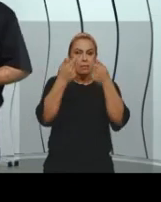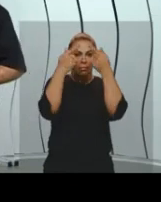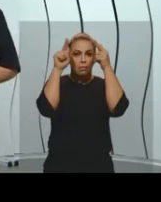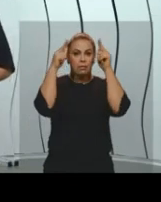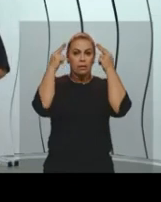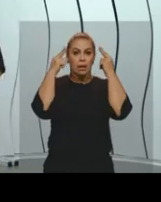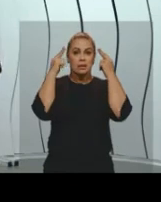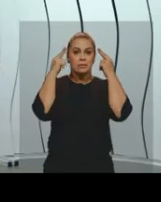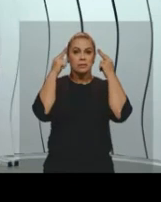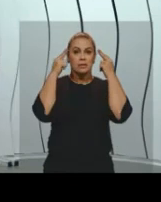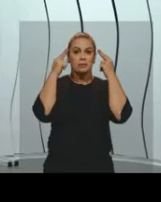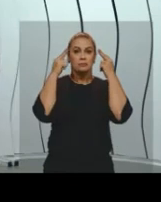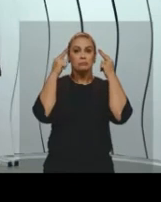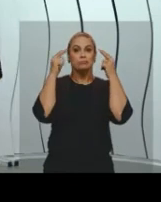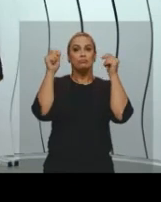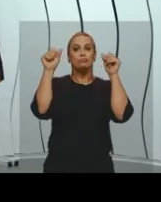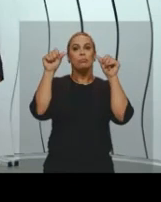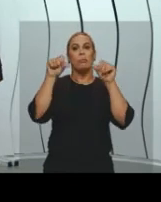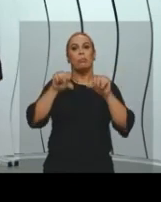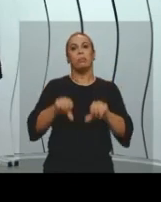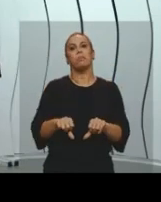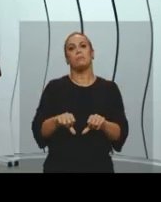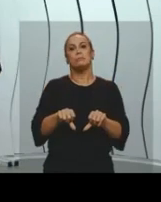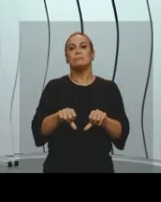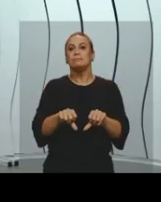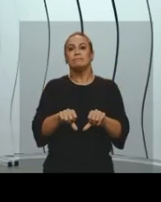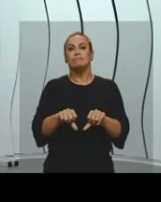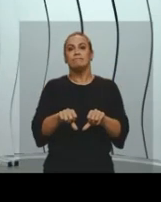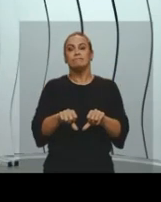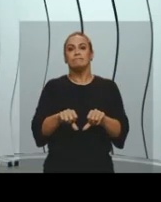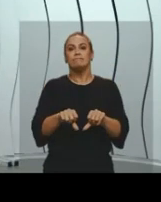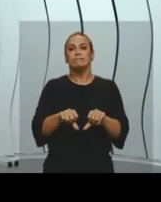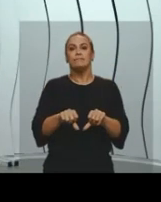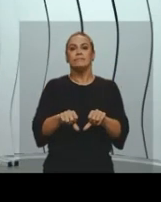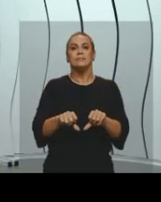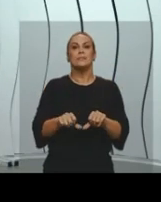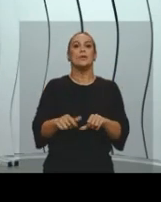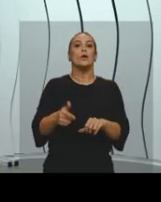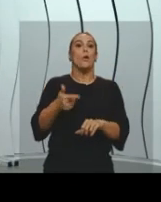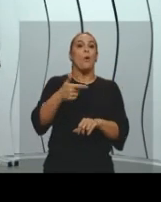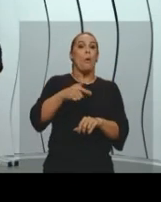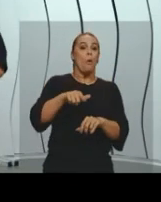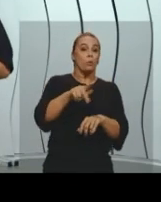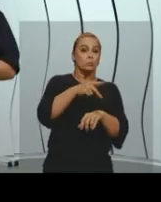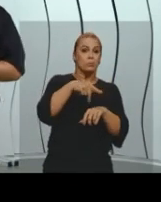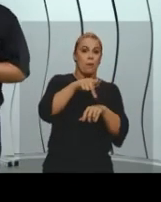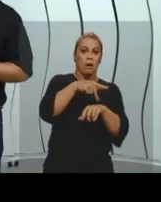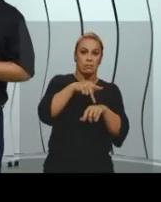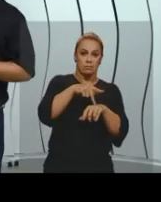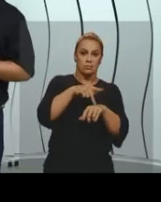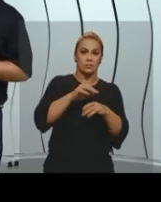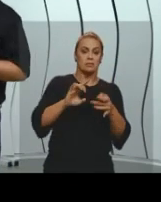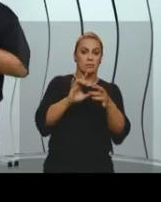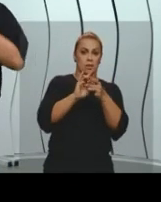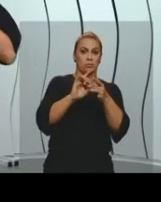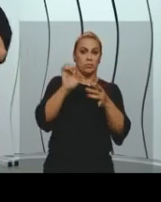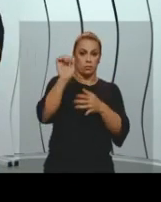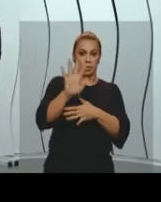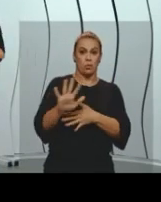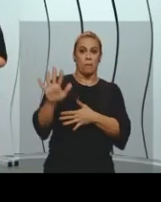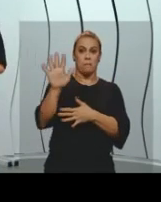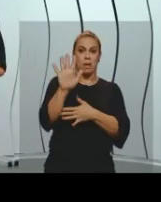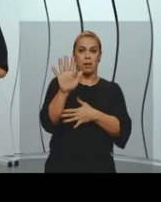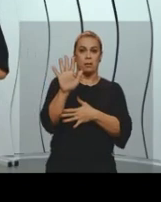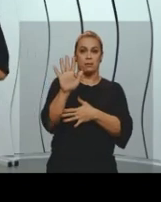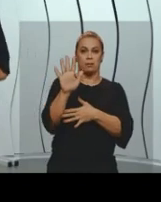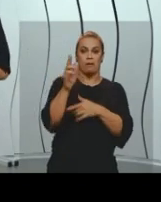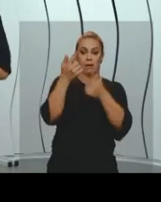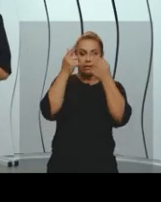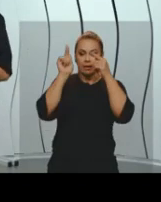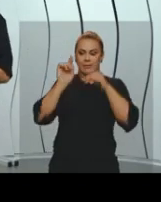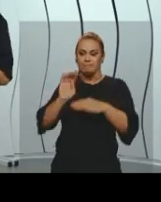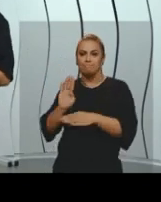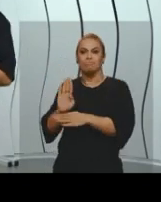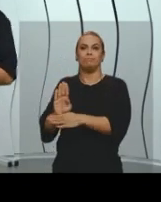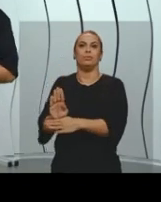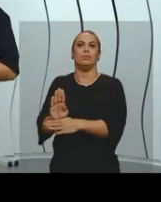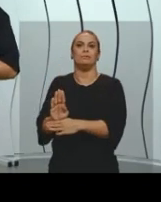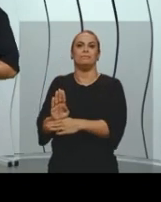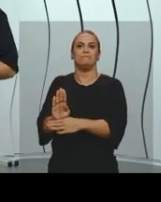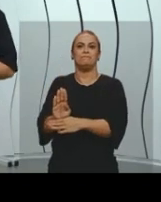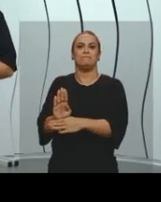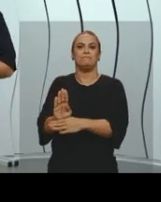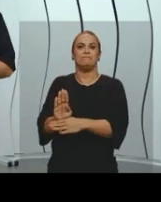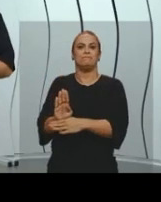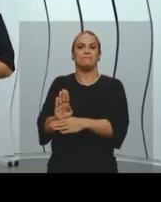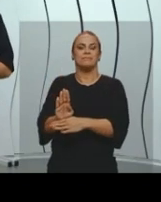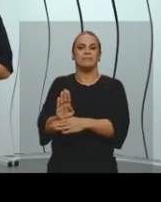outros países da União Europeia foram em socorro à Grécia, tá? Então, deram ajudas financeiras. Claro,